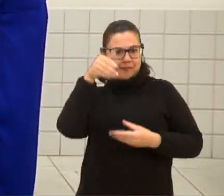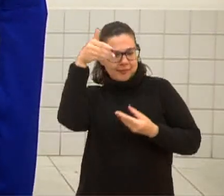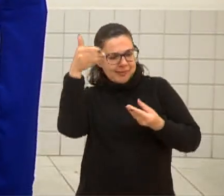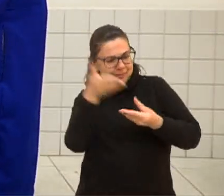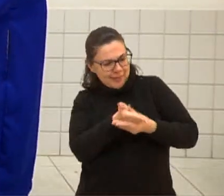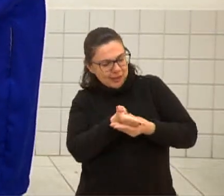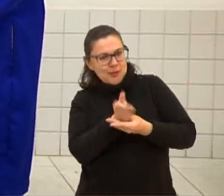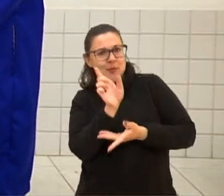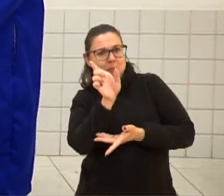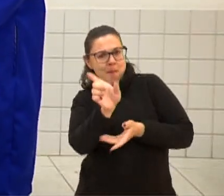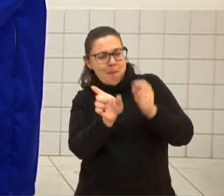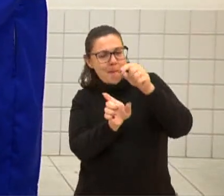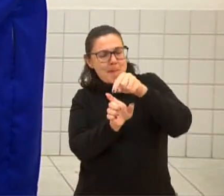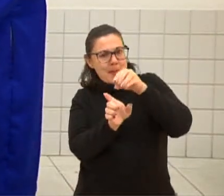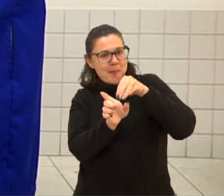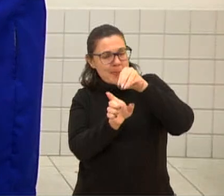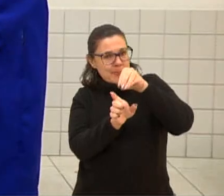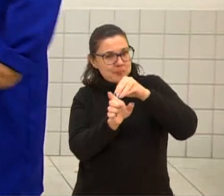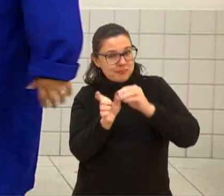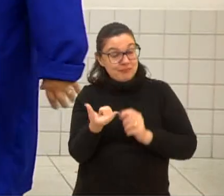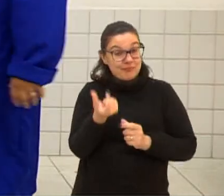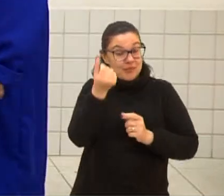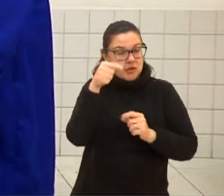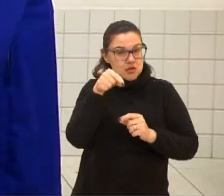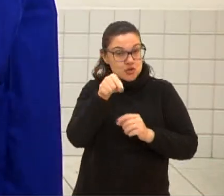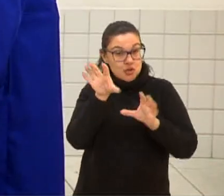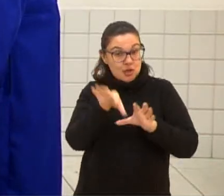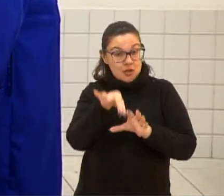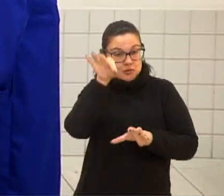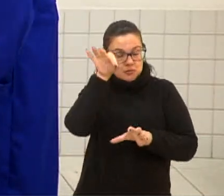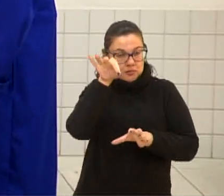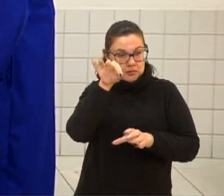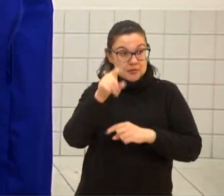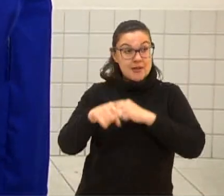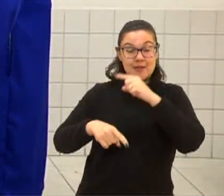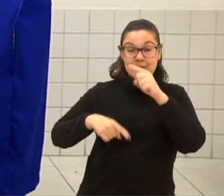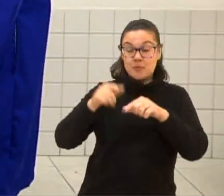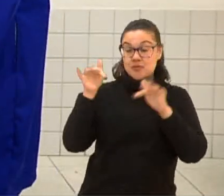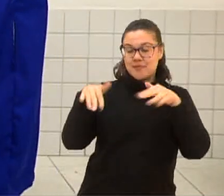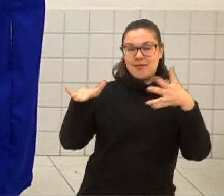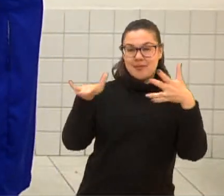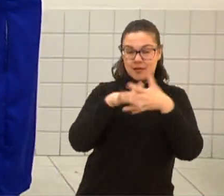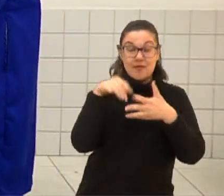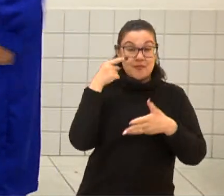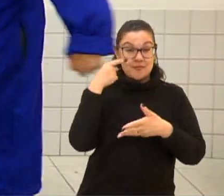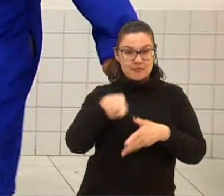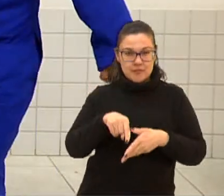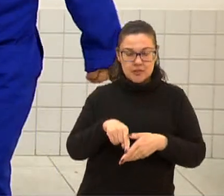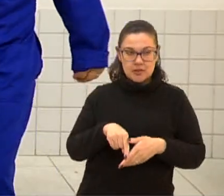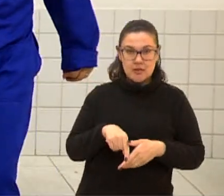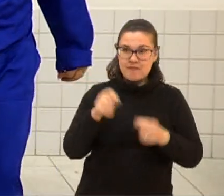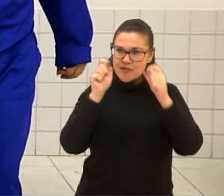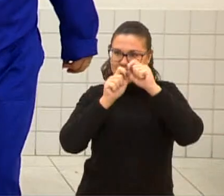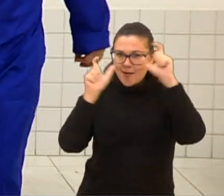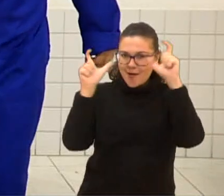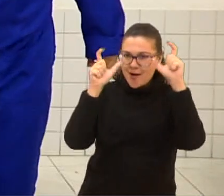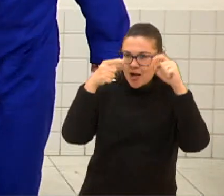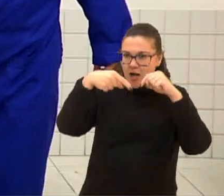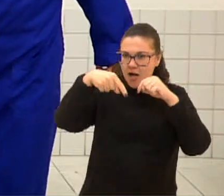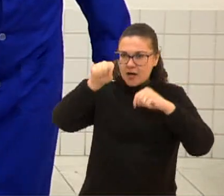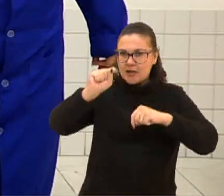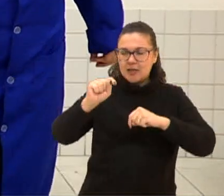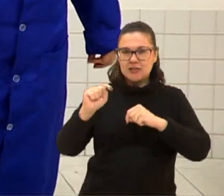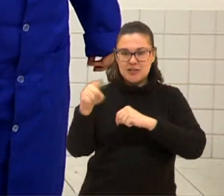estará ali o seu bilhete premiado? Depois dos nossos apoiadores, iremos descobrir. Fiquem ligados